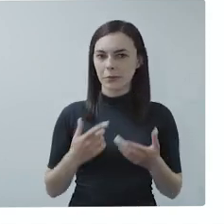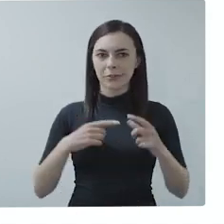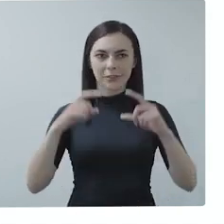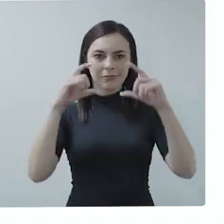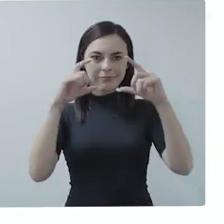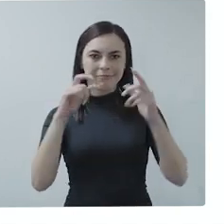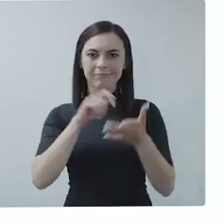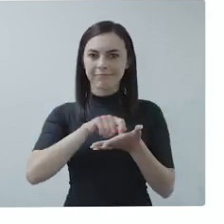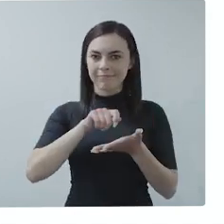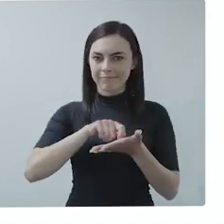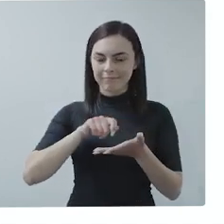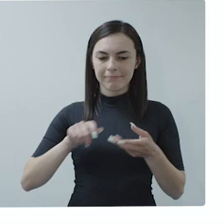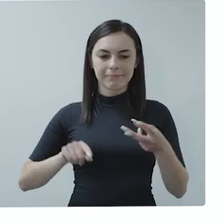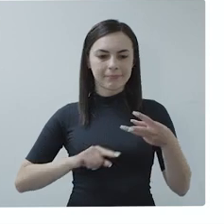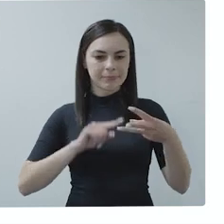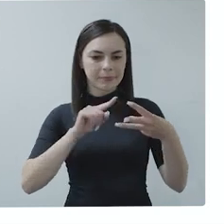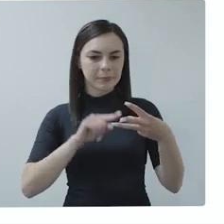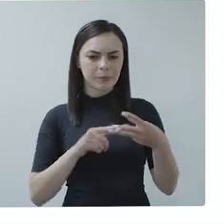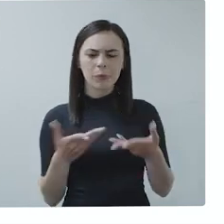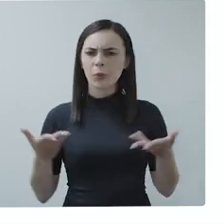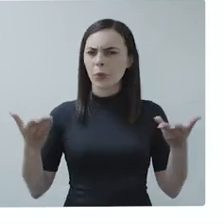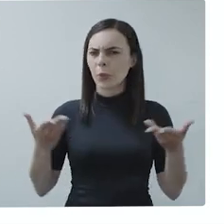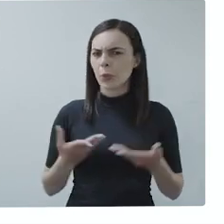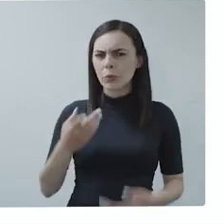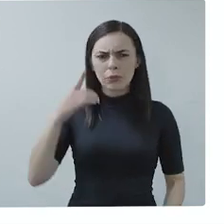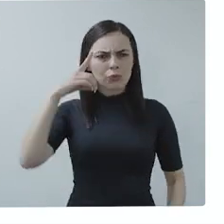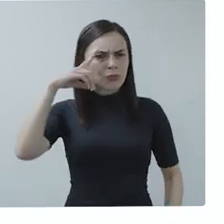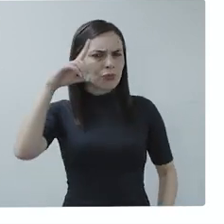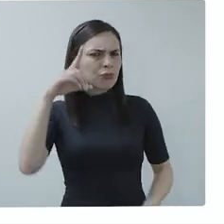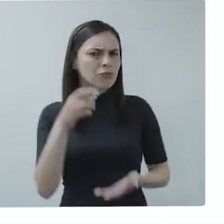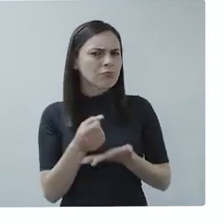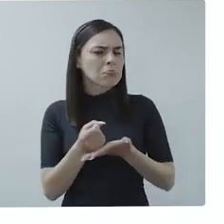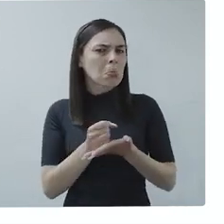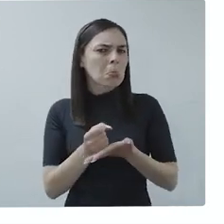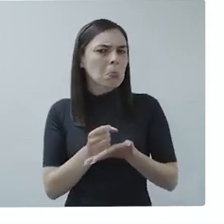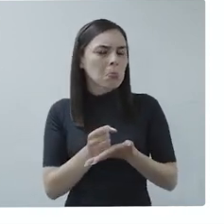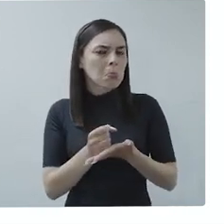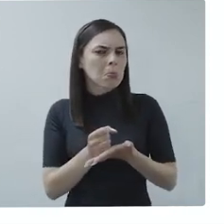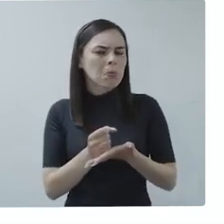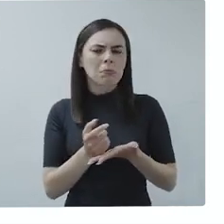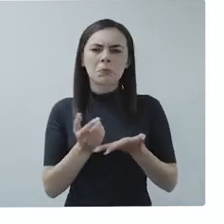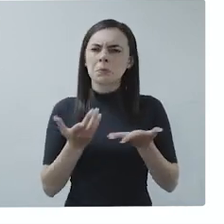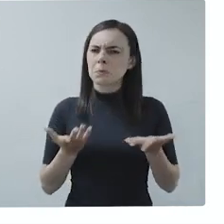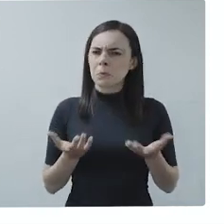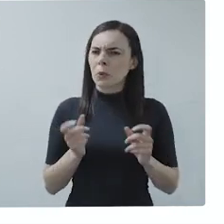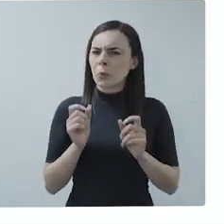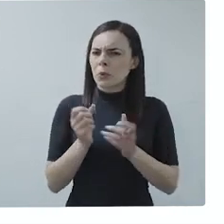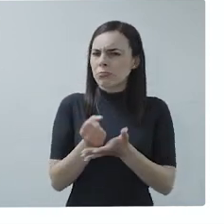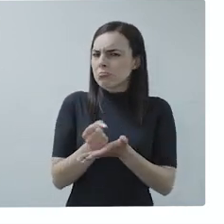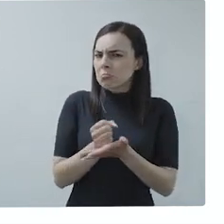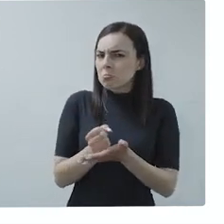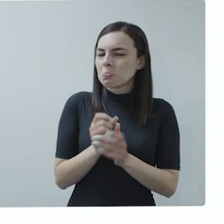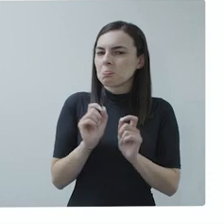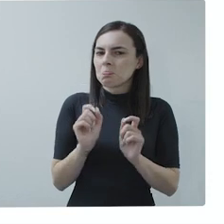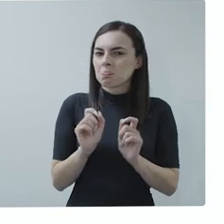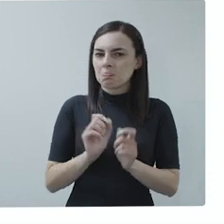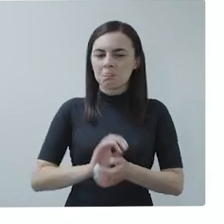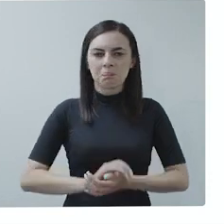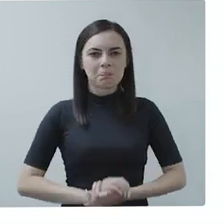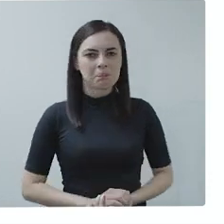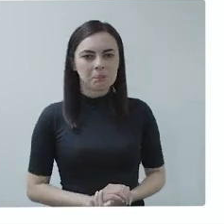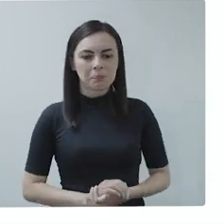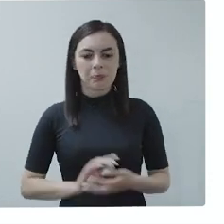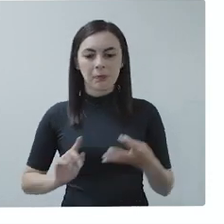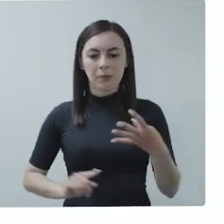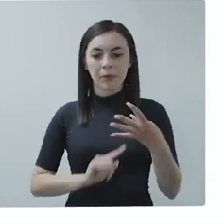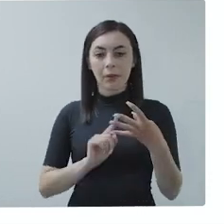cabeçalho. Hoje é dia de jogar. Que será que a gente vai jogar hoje? Vamos fazer